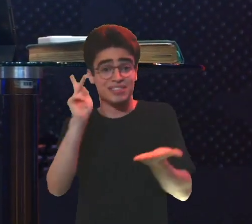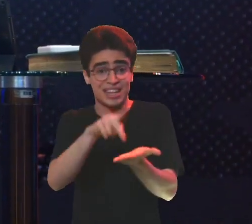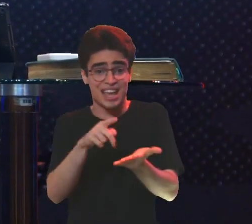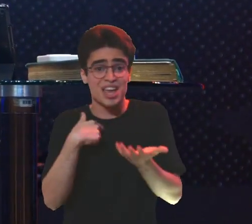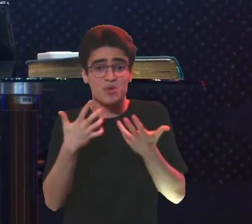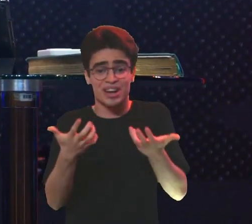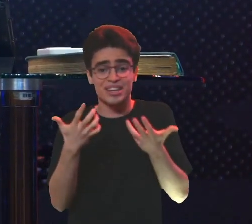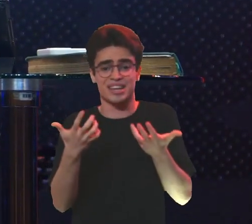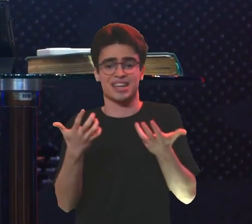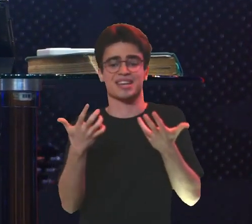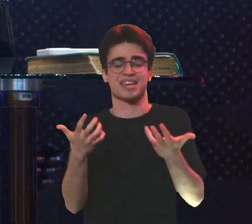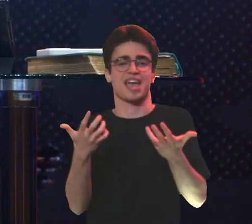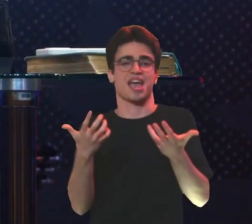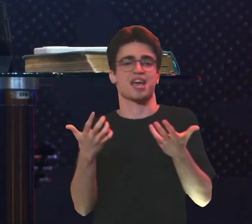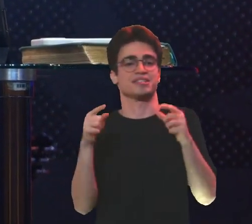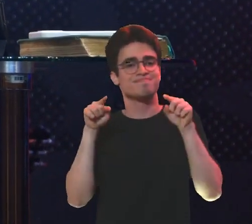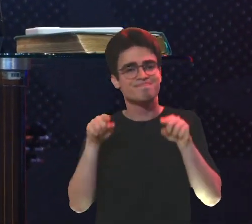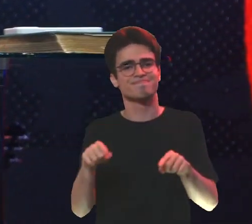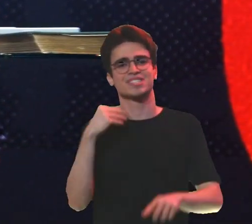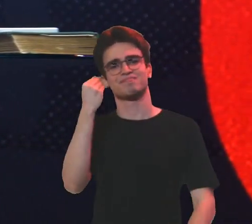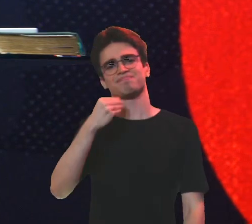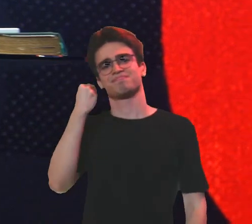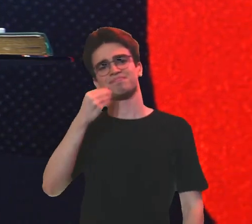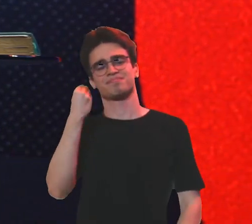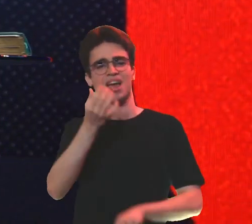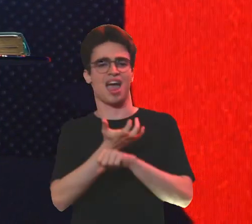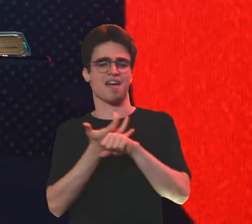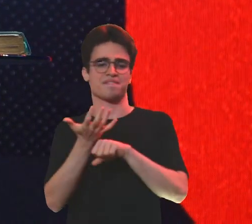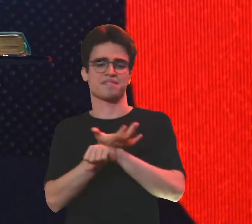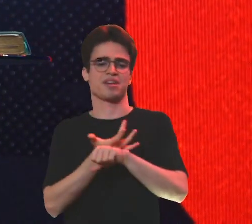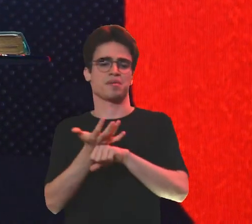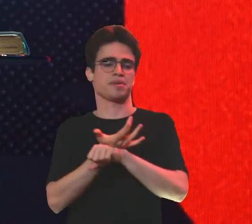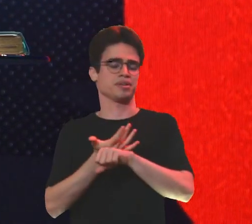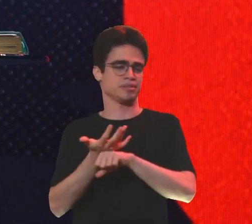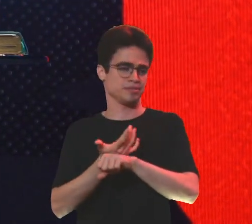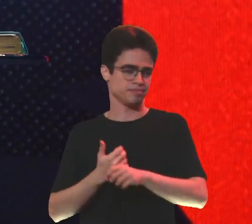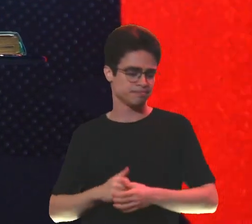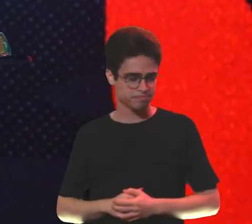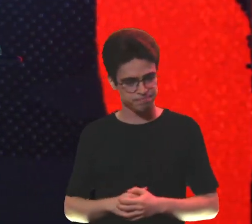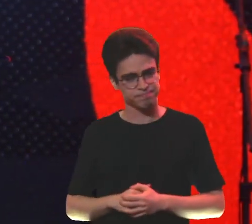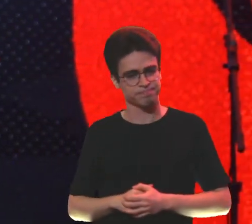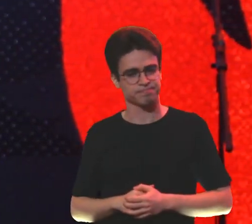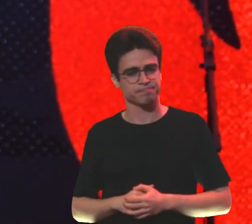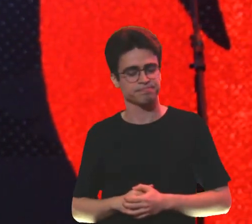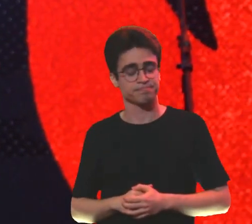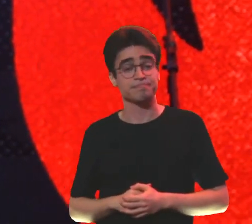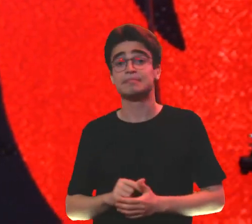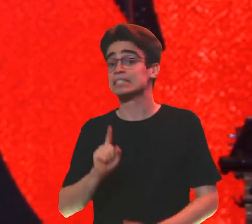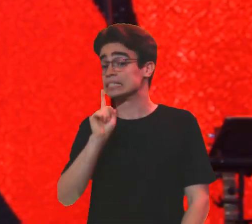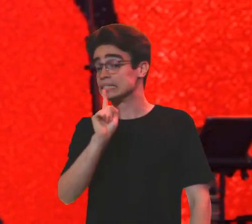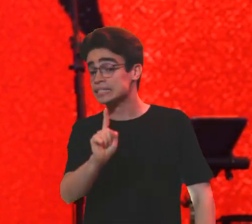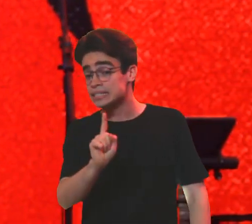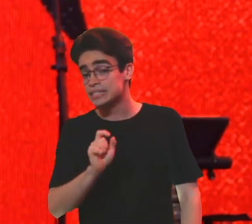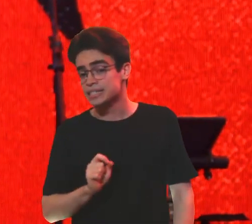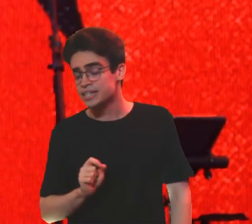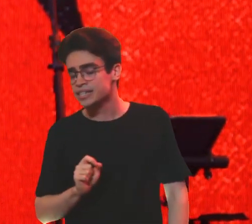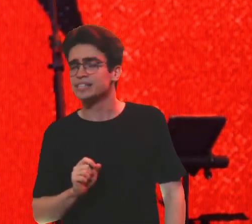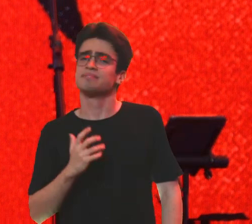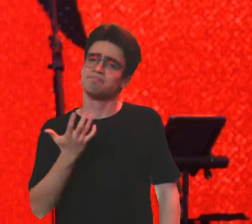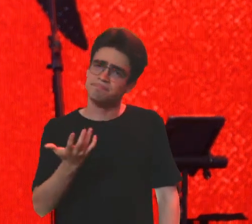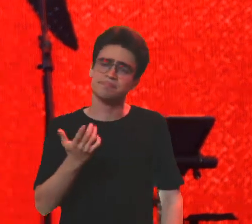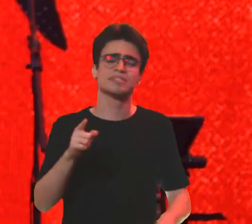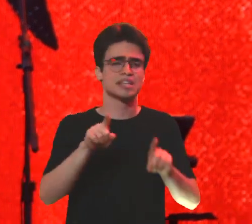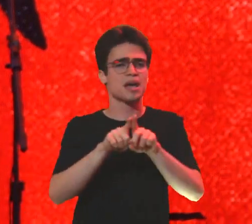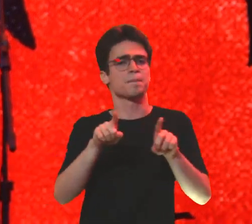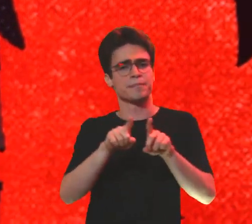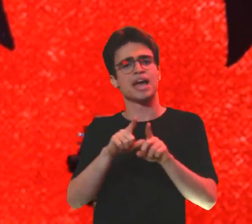quero muito poder viver um avivamento no nosso país. Mas a gente pode